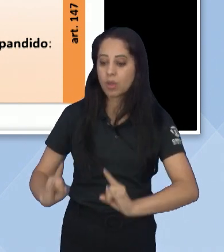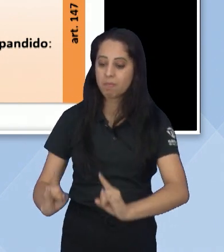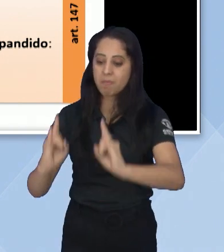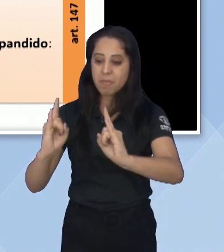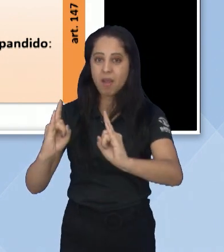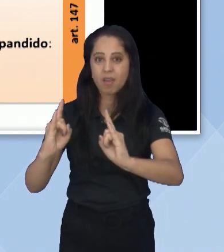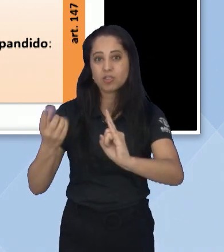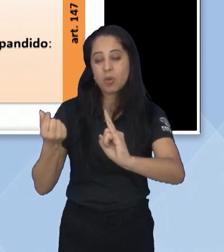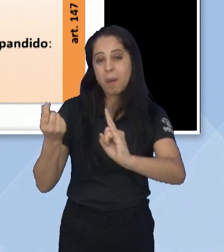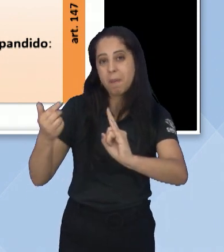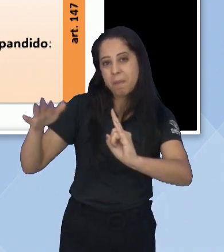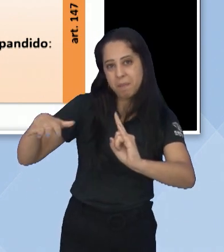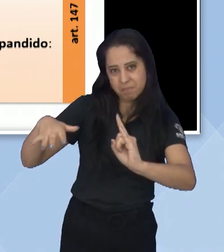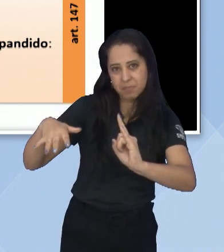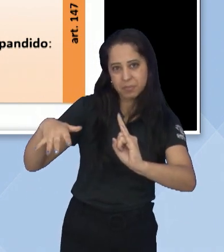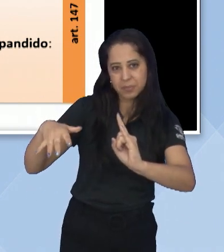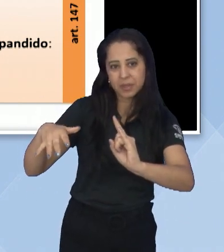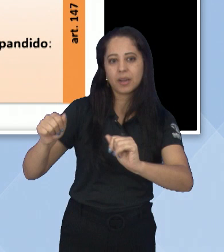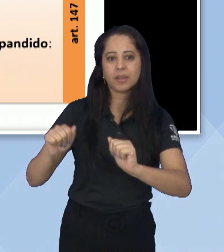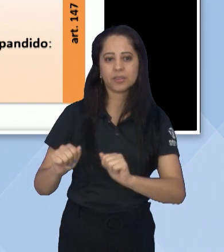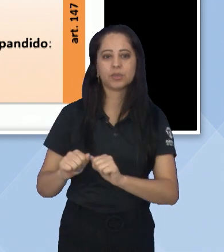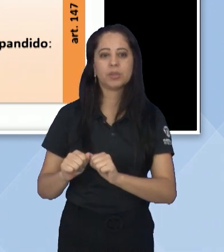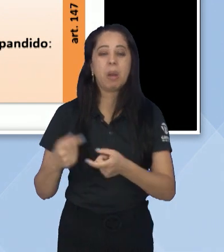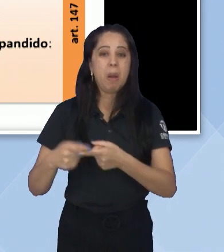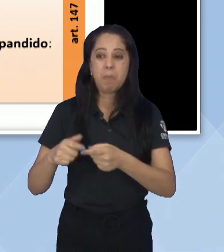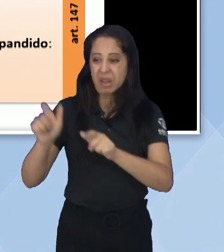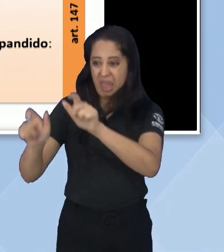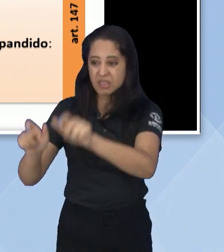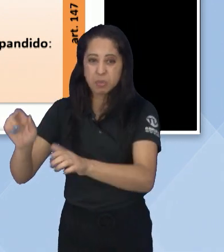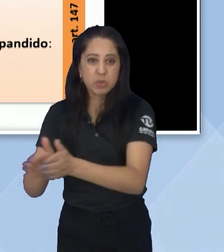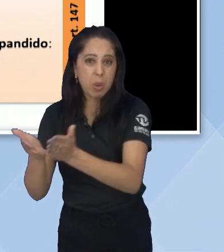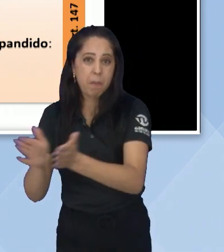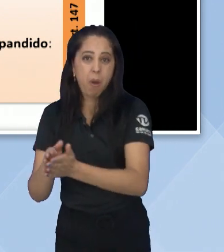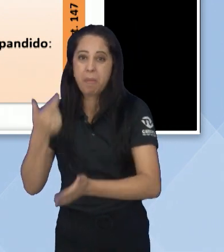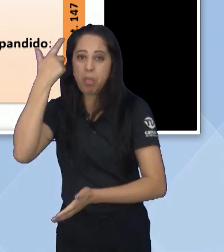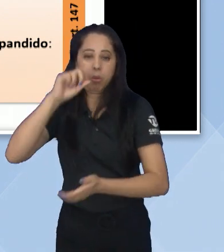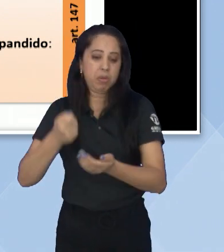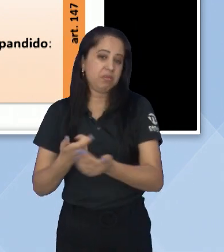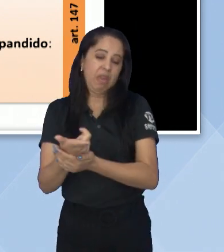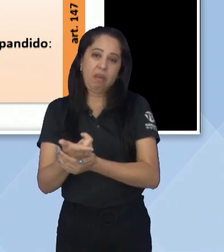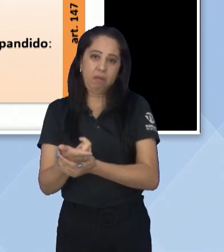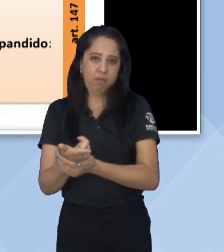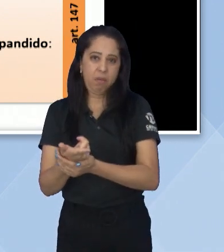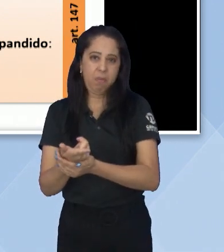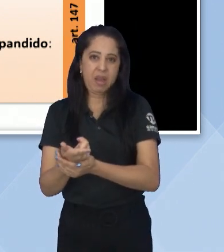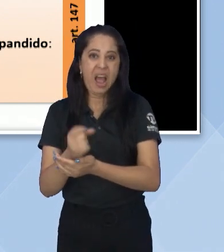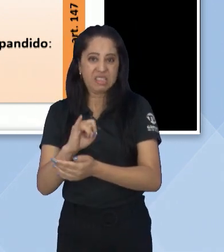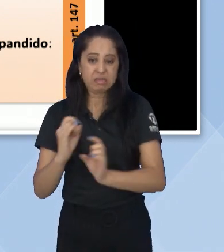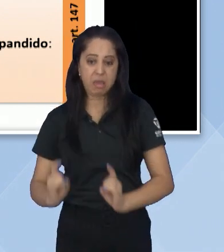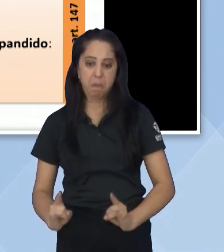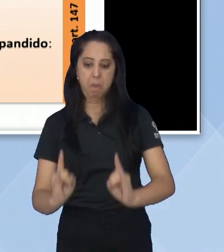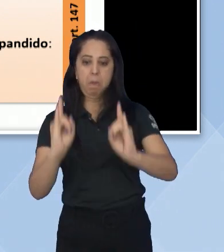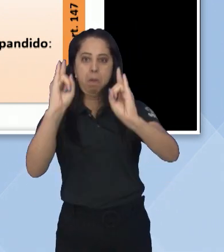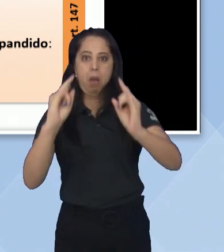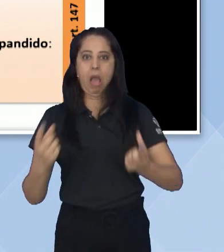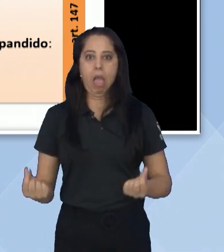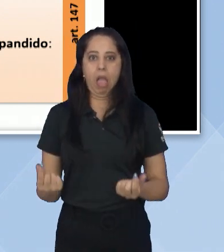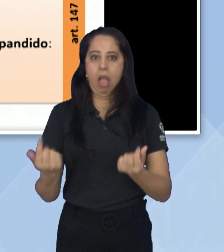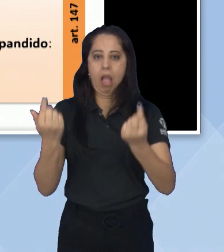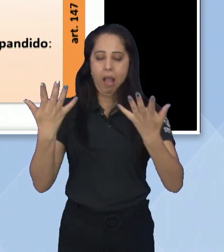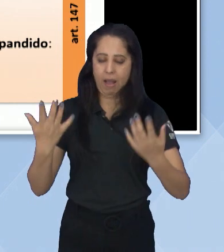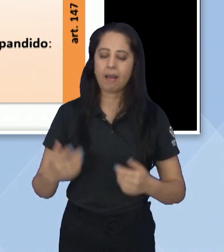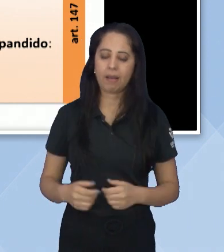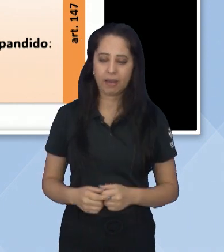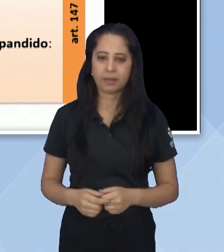acessar algumas localidades da cidade principalmente dos grandes Empreendimentos que ocorrem nessas regiões mais infraestruturadas pelo alto